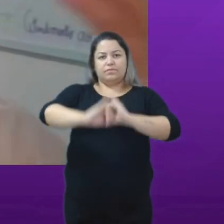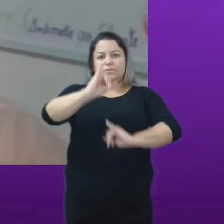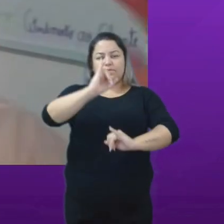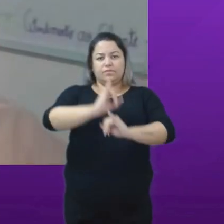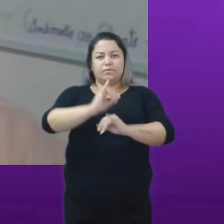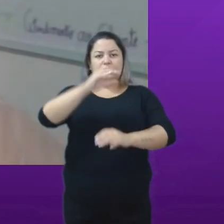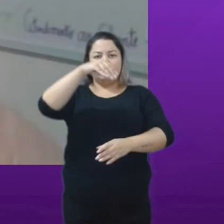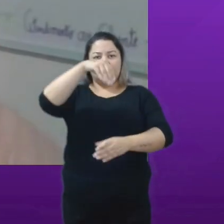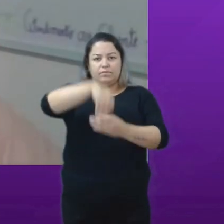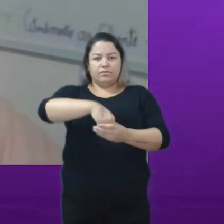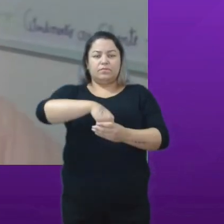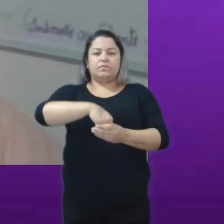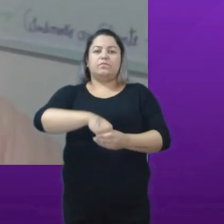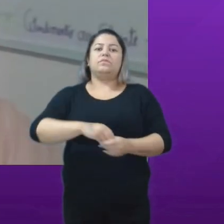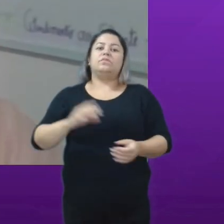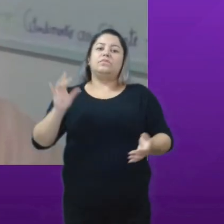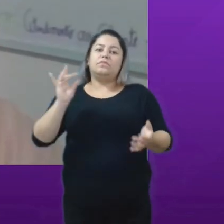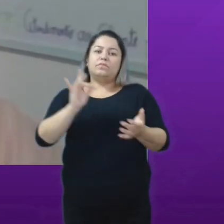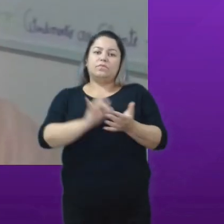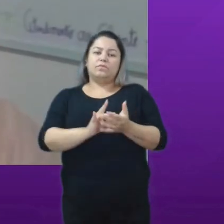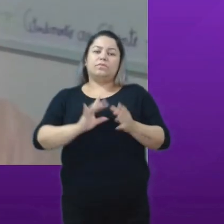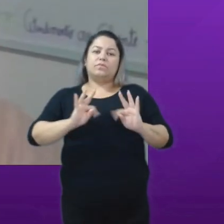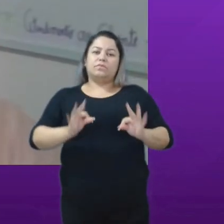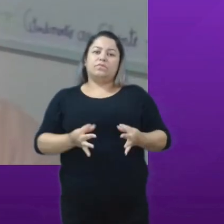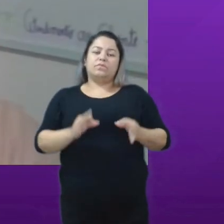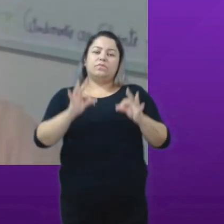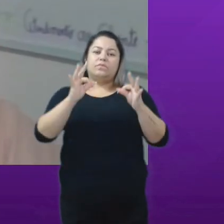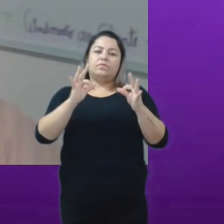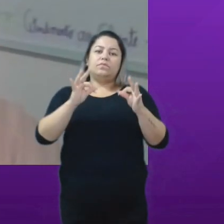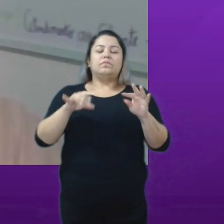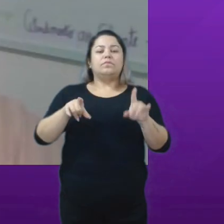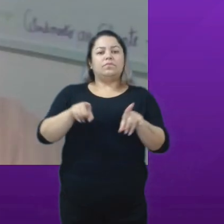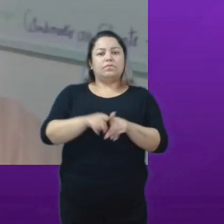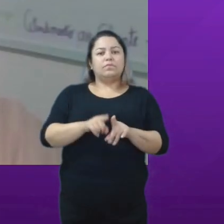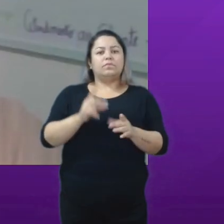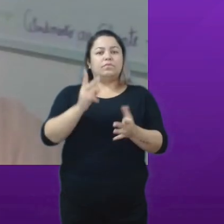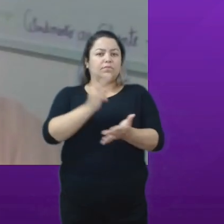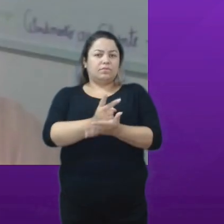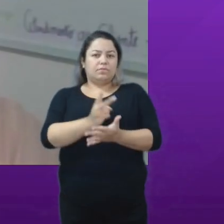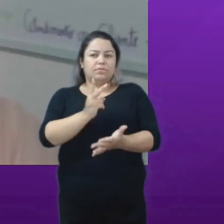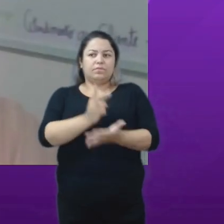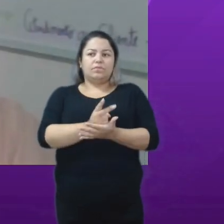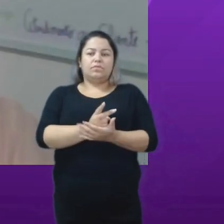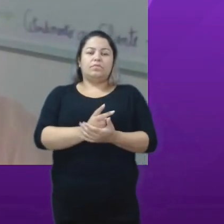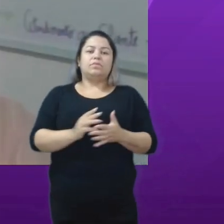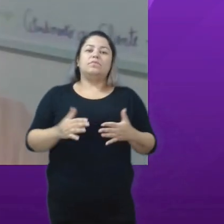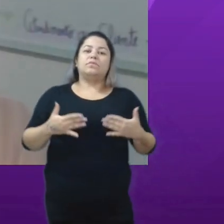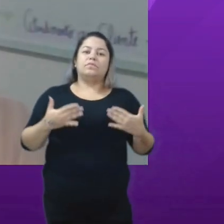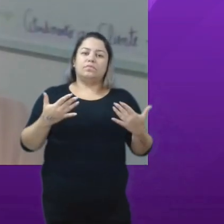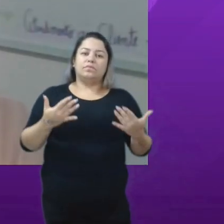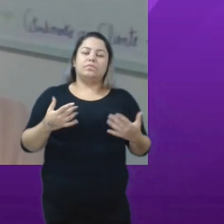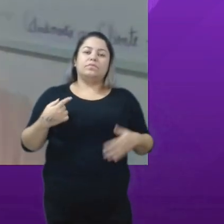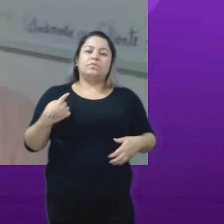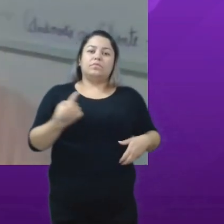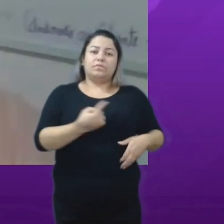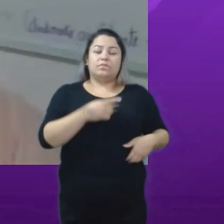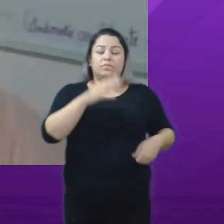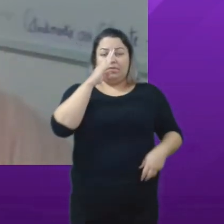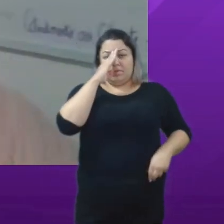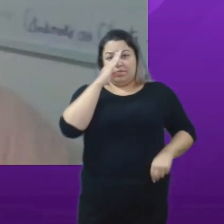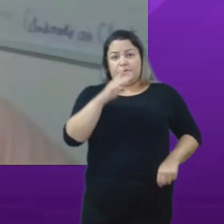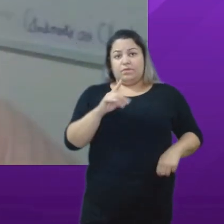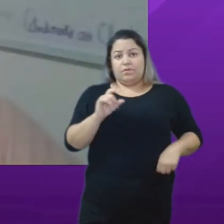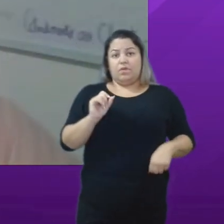dessa lógica das novas tecnologias mesmo. Então, acho que o nosso principal ponto foi um